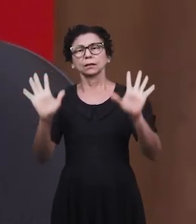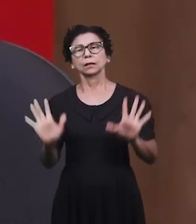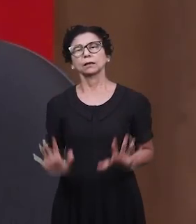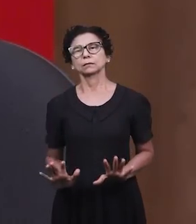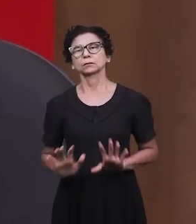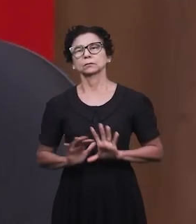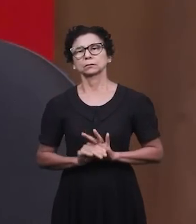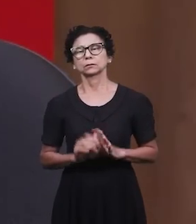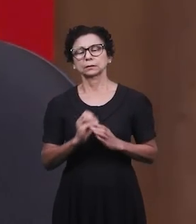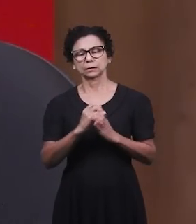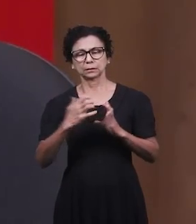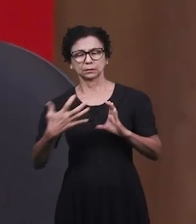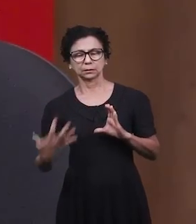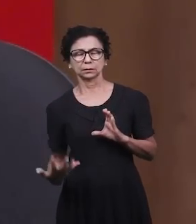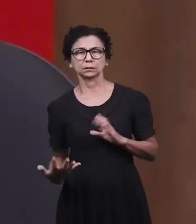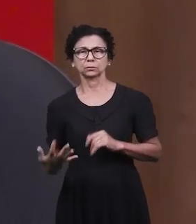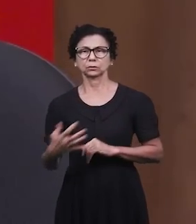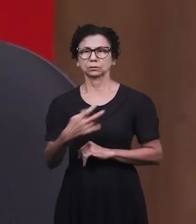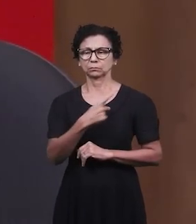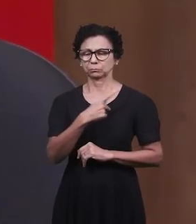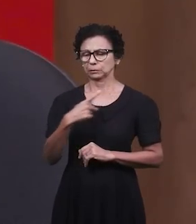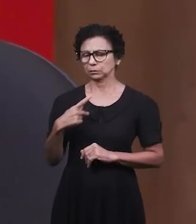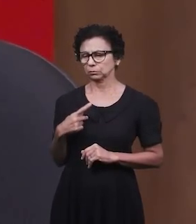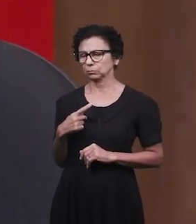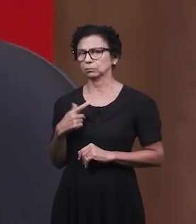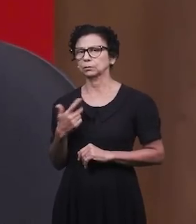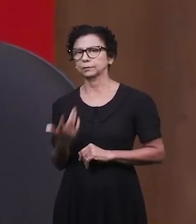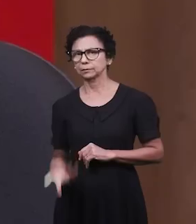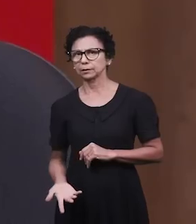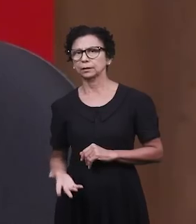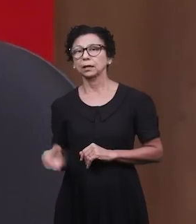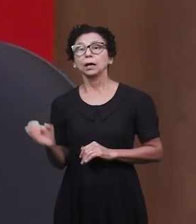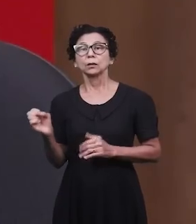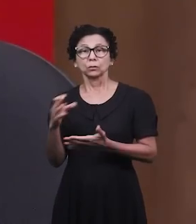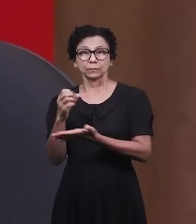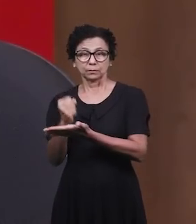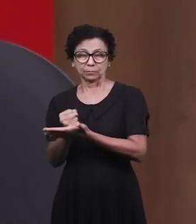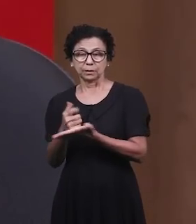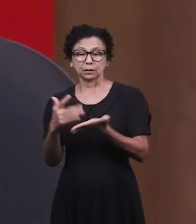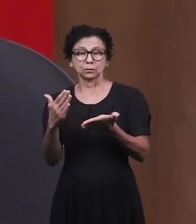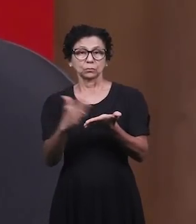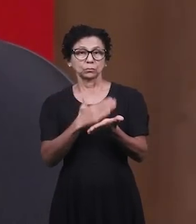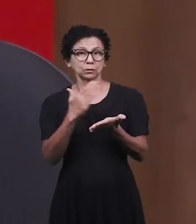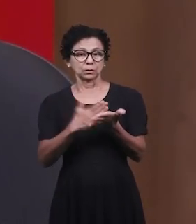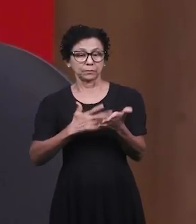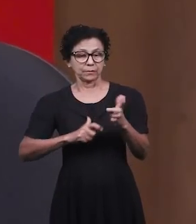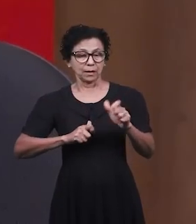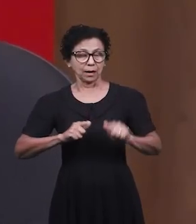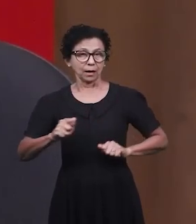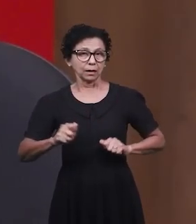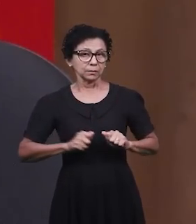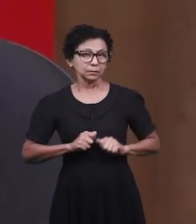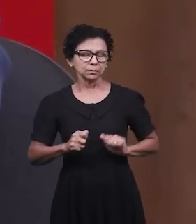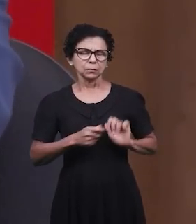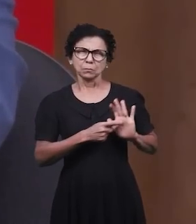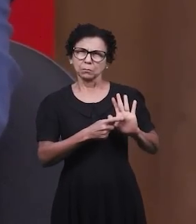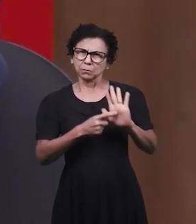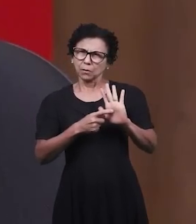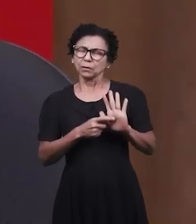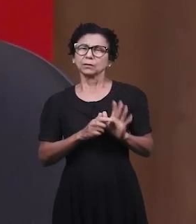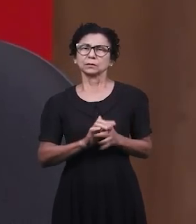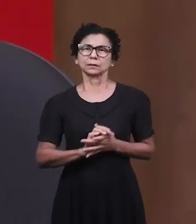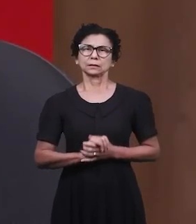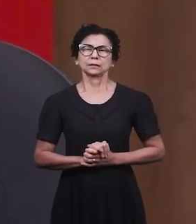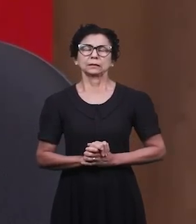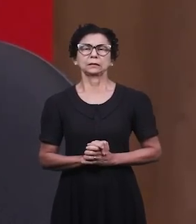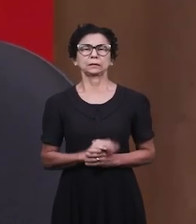né, no Novo Testamento, especialmente no livro de Atos, em que esse pastor ou